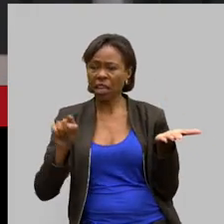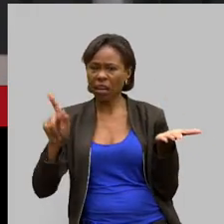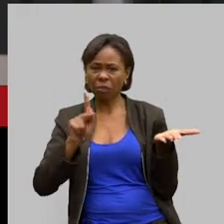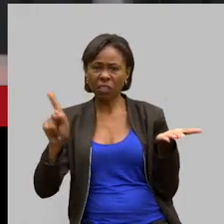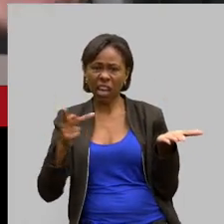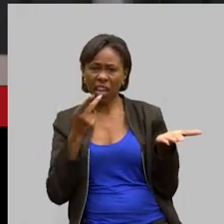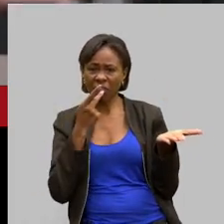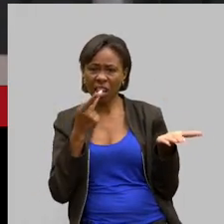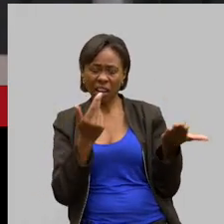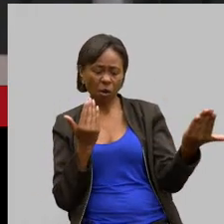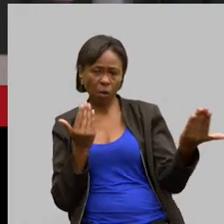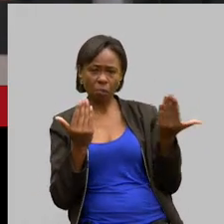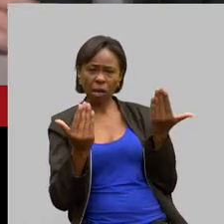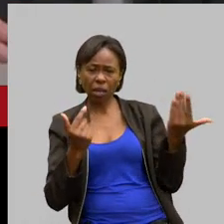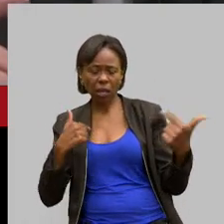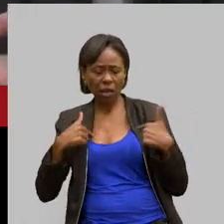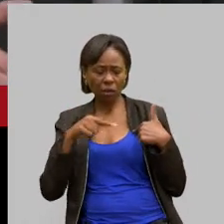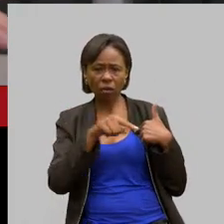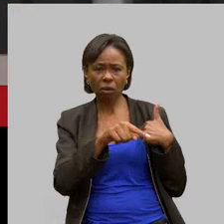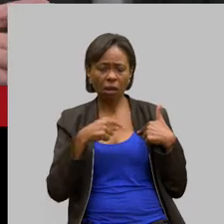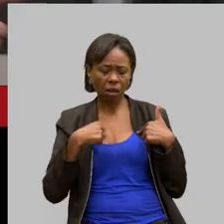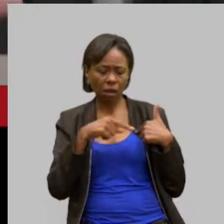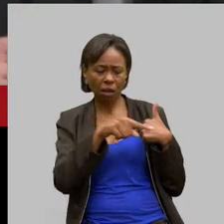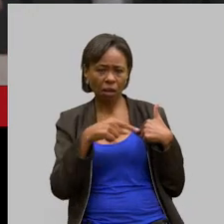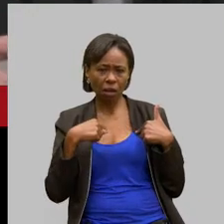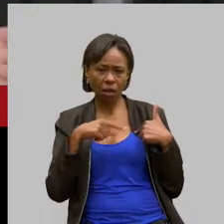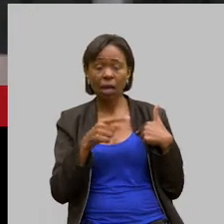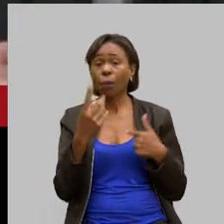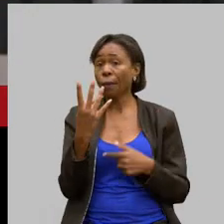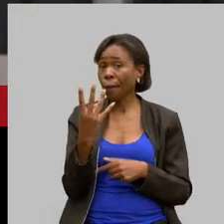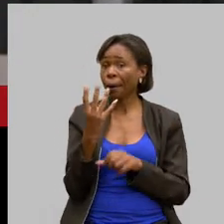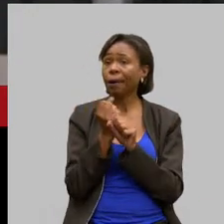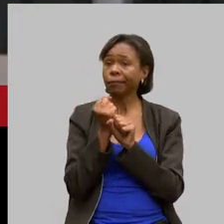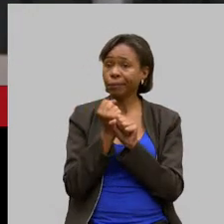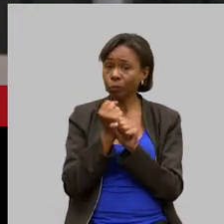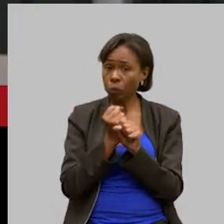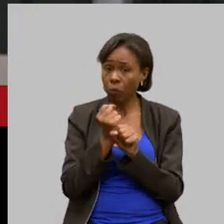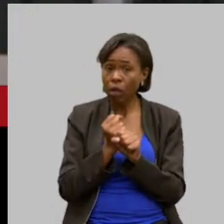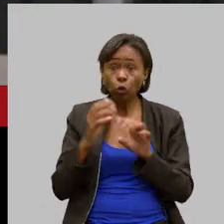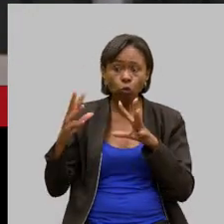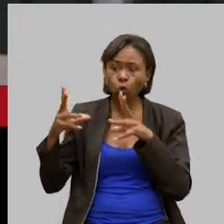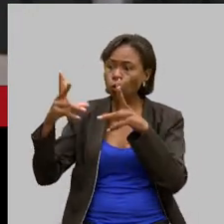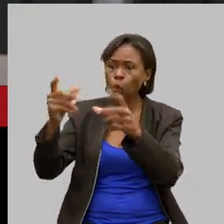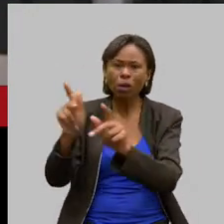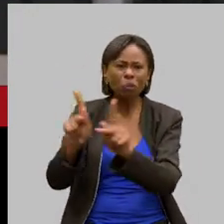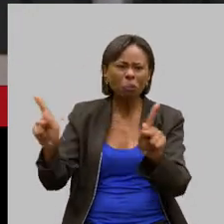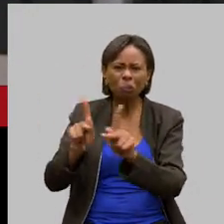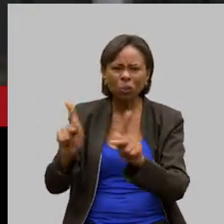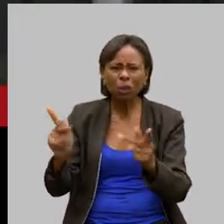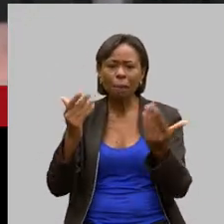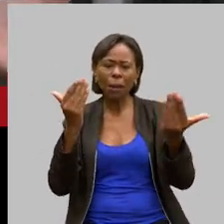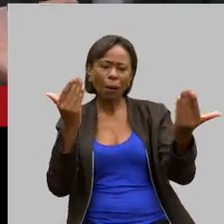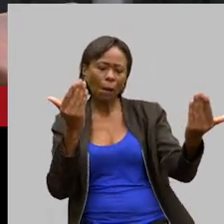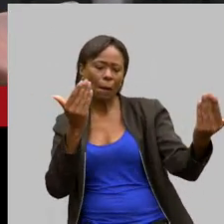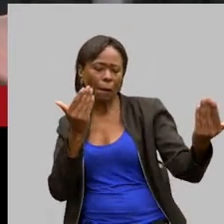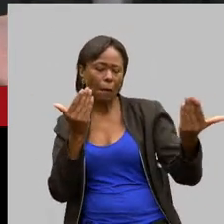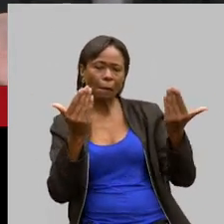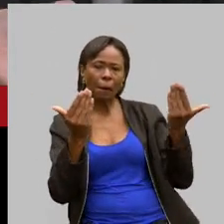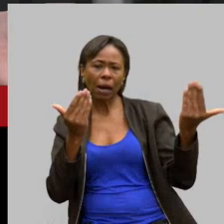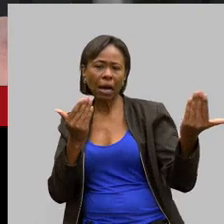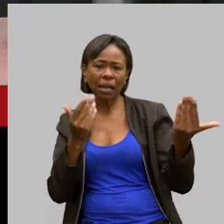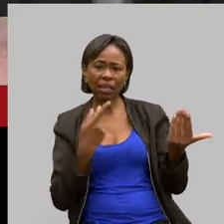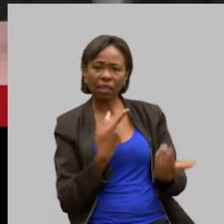eu eu passei 4 anos pegando as professoras tudo me comparando com meu irmão falta de